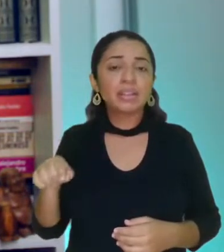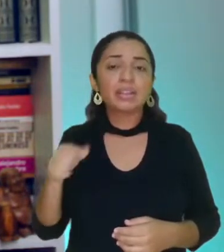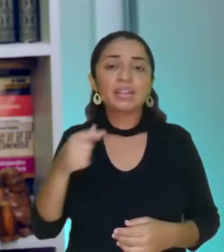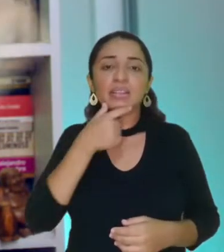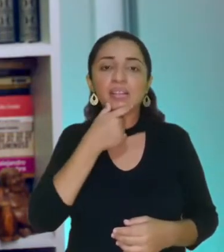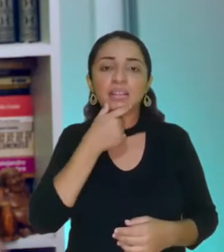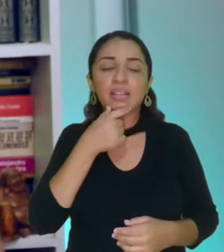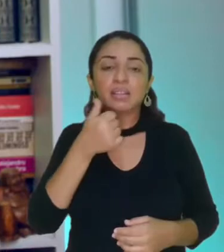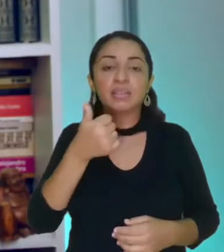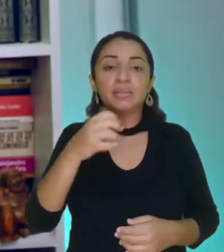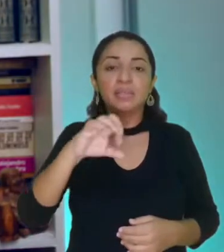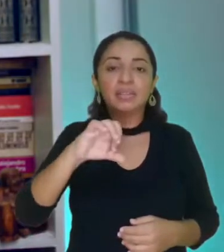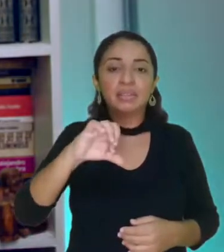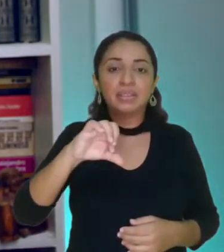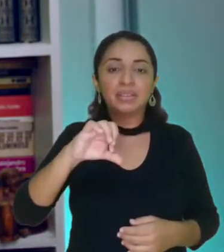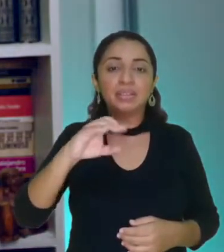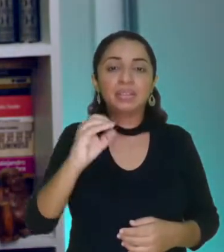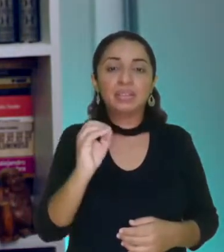escritor inglês de